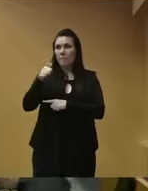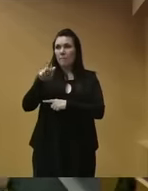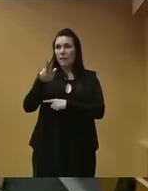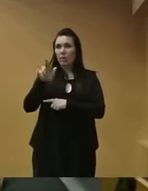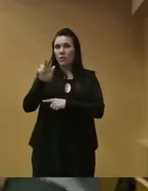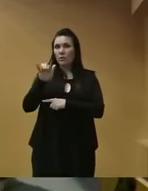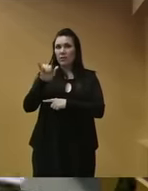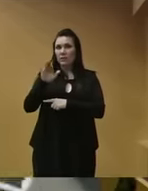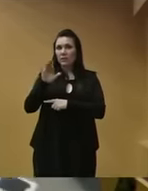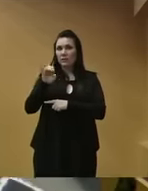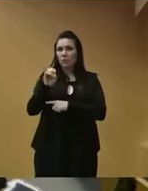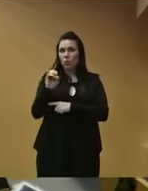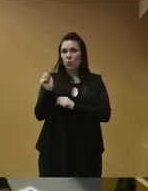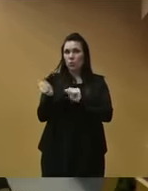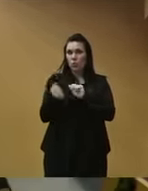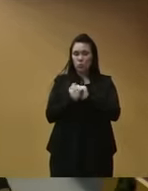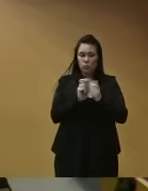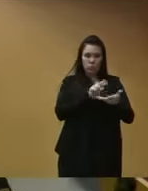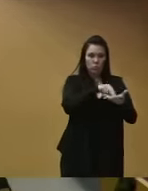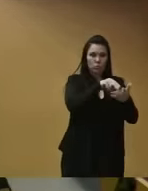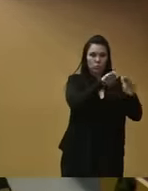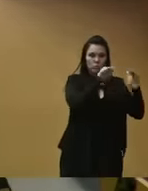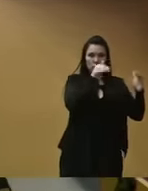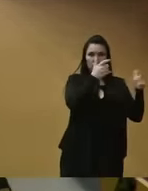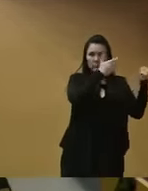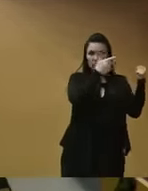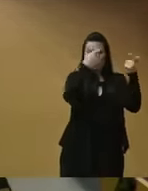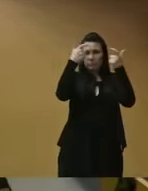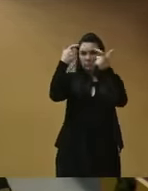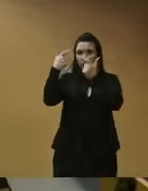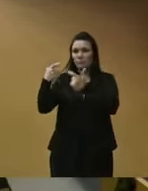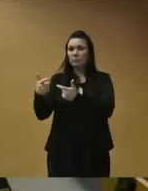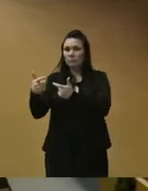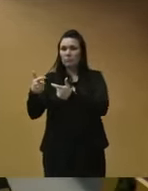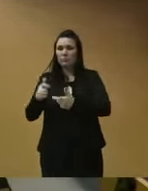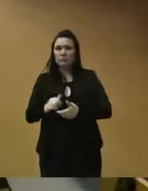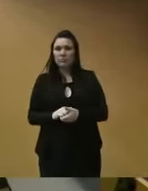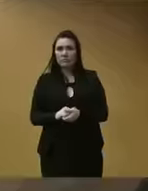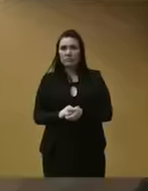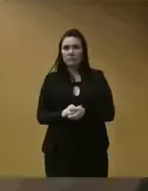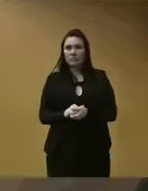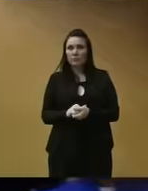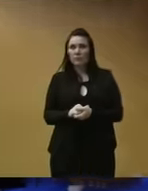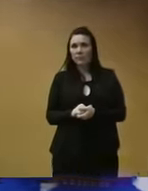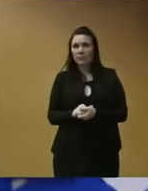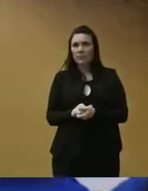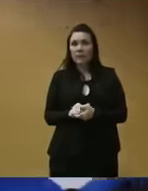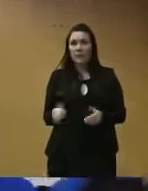que se posicione junto à mesa, a fim de proceder à colocação do chapéu no formando.